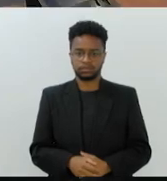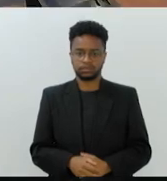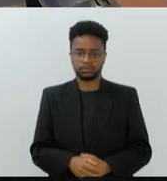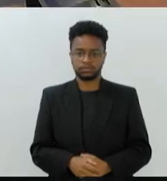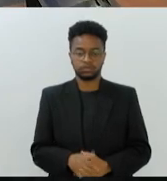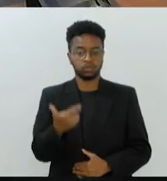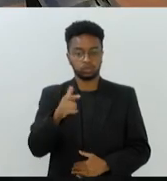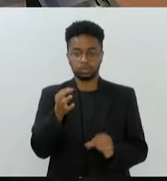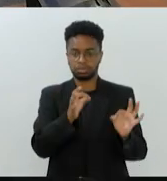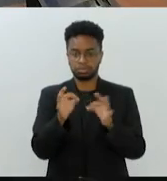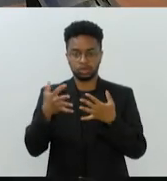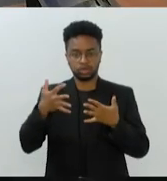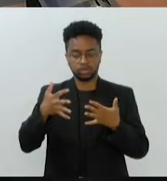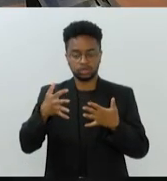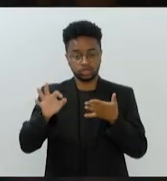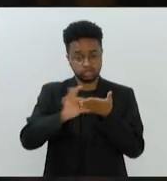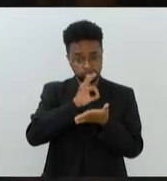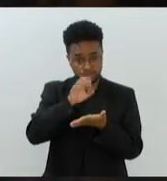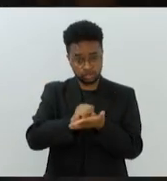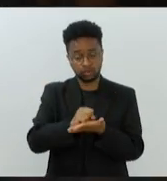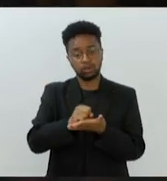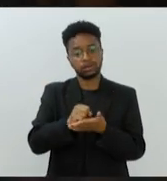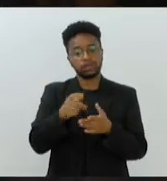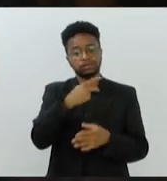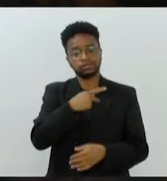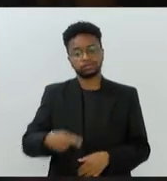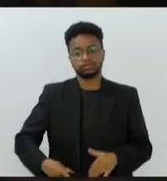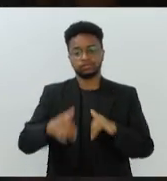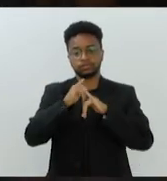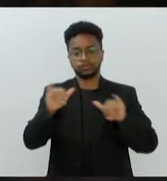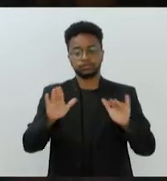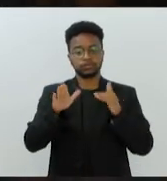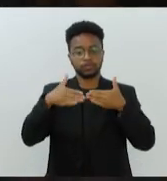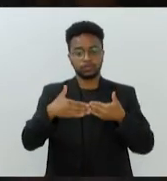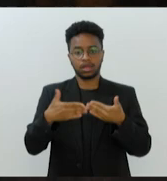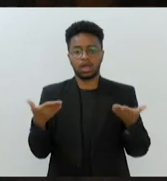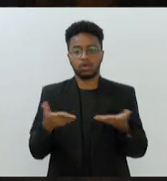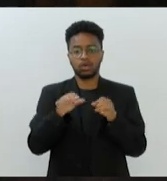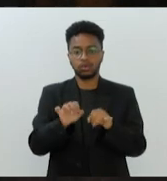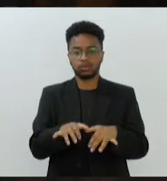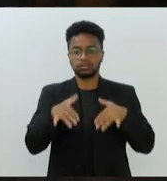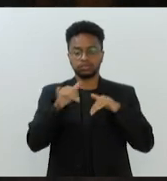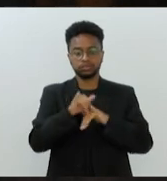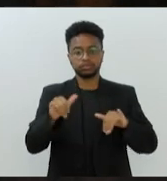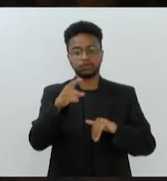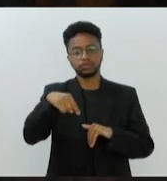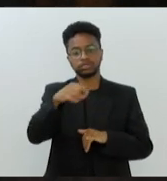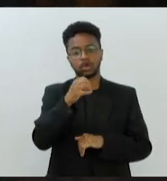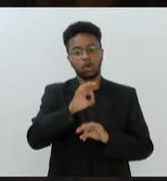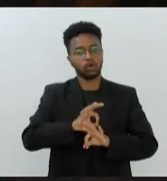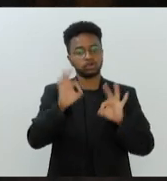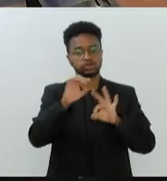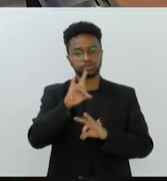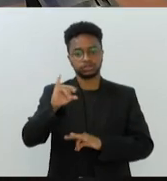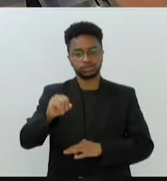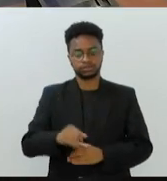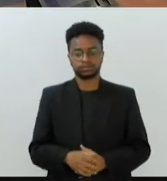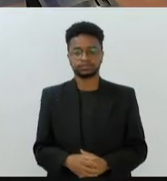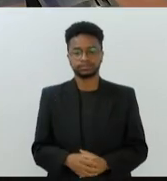Não havendo mais oradores inscritos, a presidência declara encerrada a presente sessão, desejando a todos um ótimo dia.